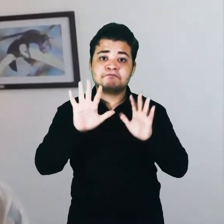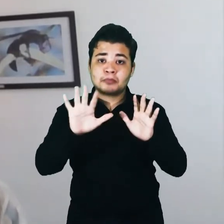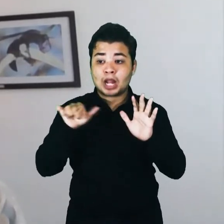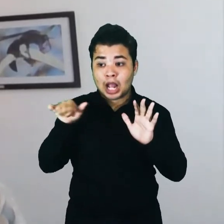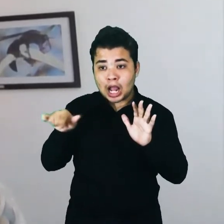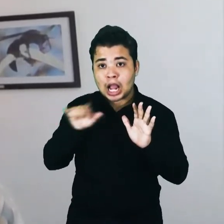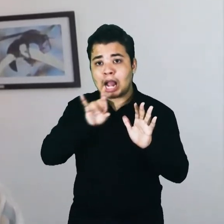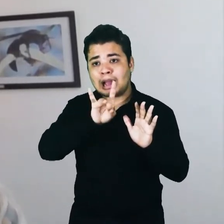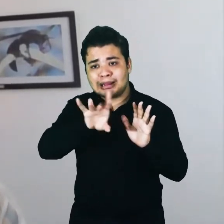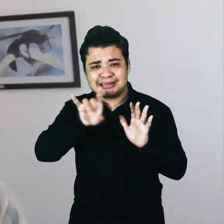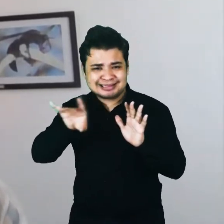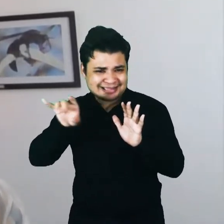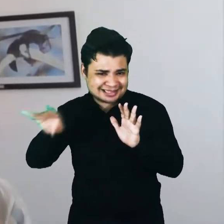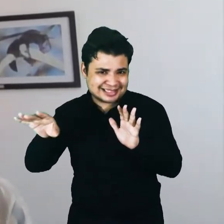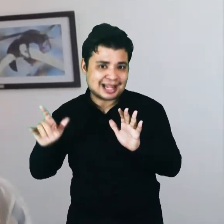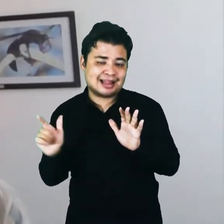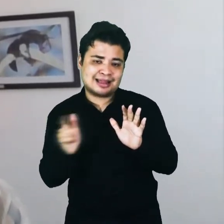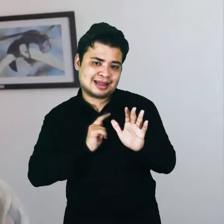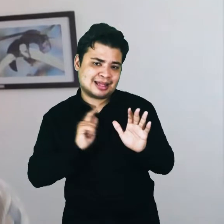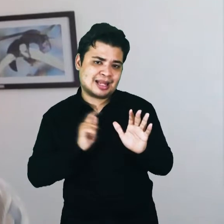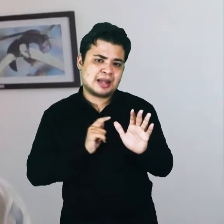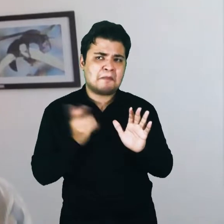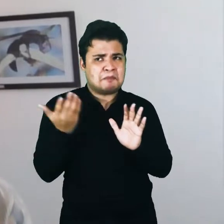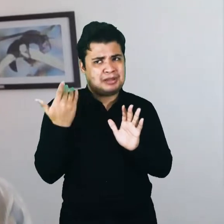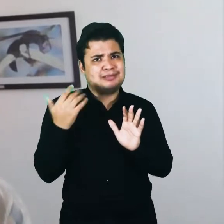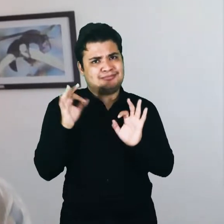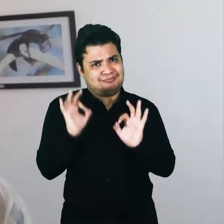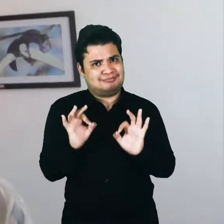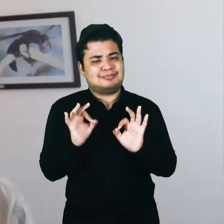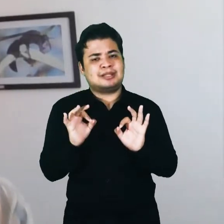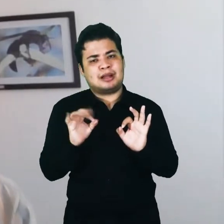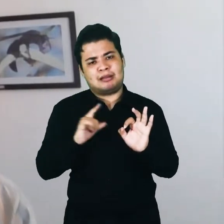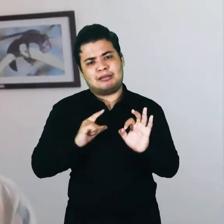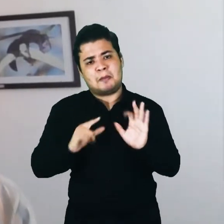tempo atrás, cada um tinha um modo, né,